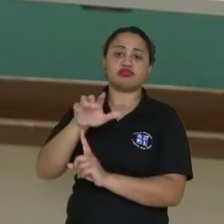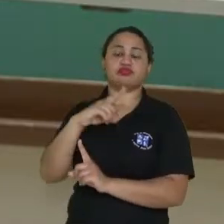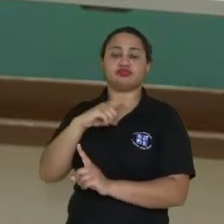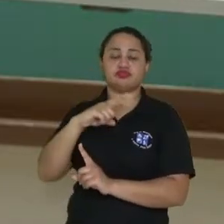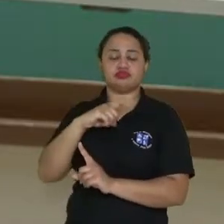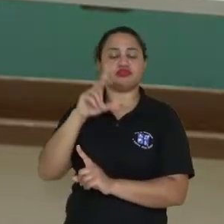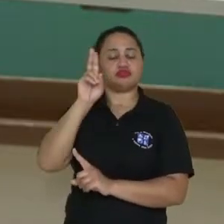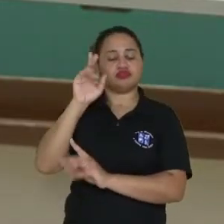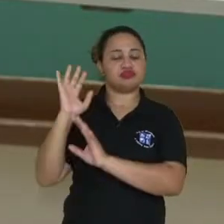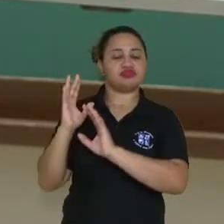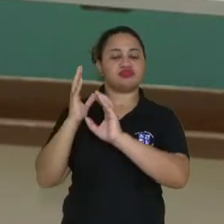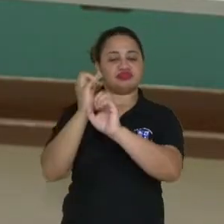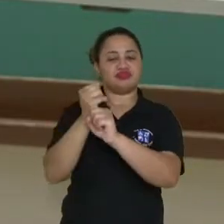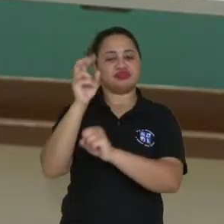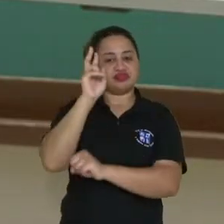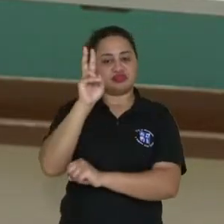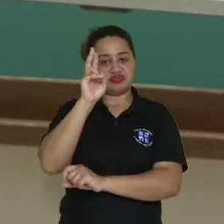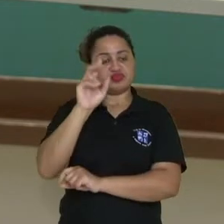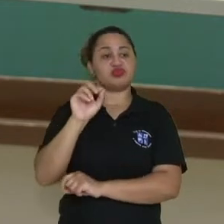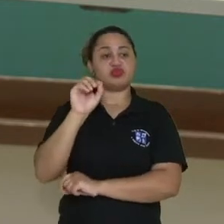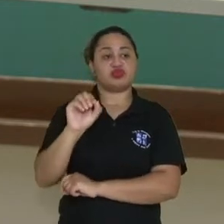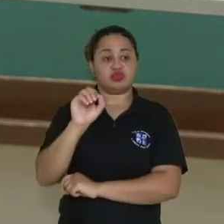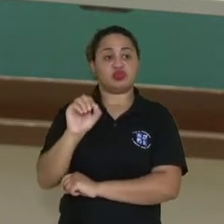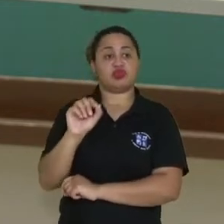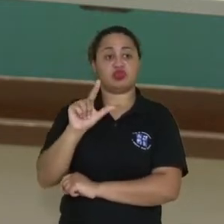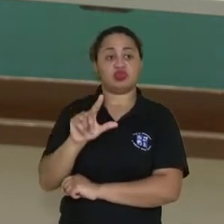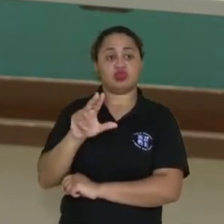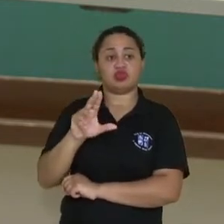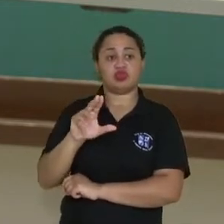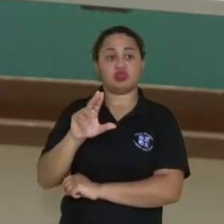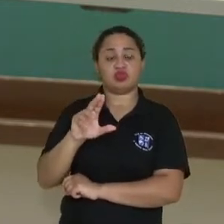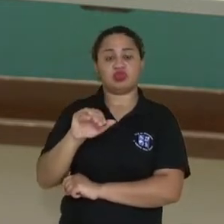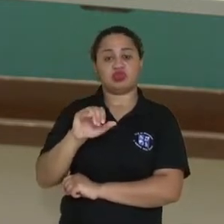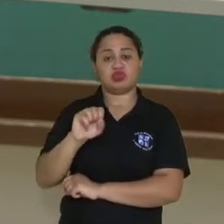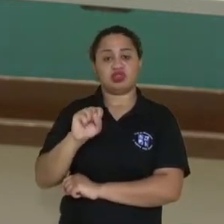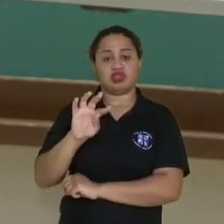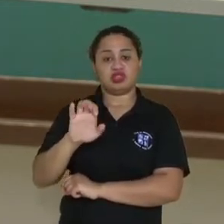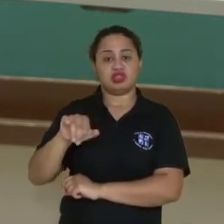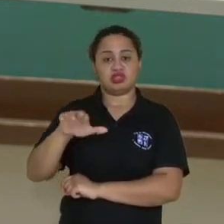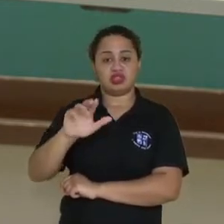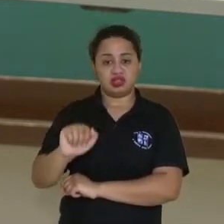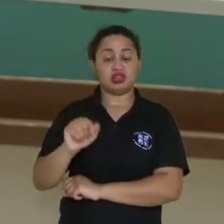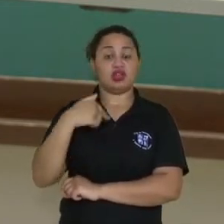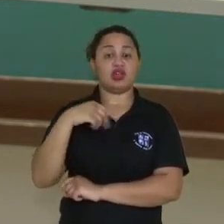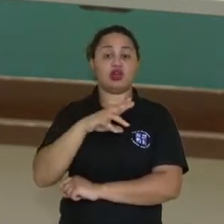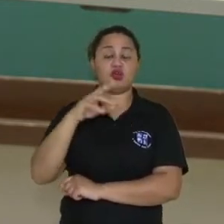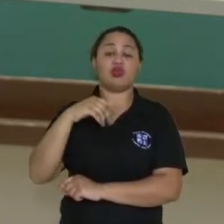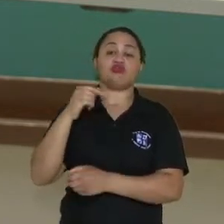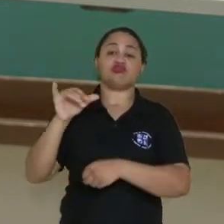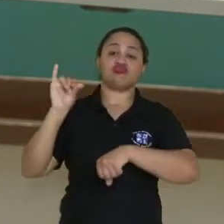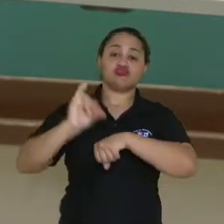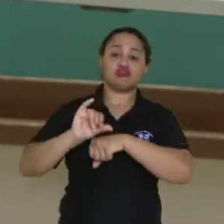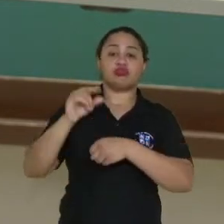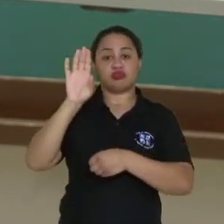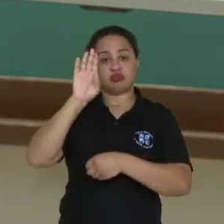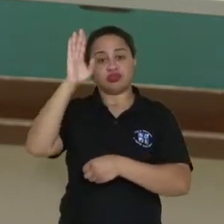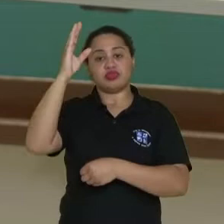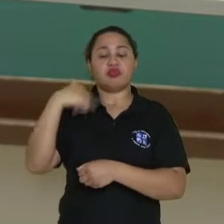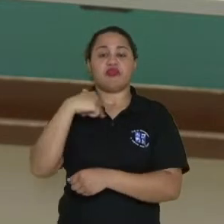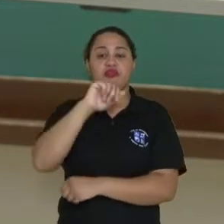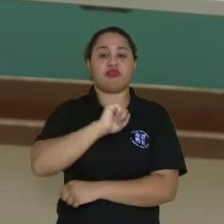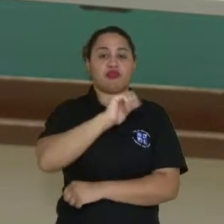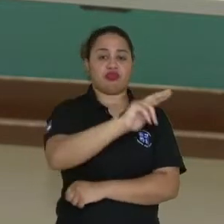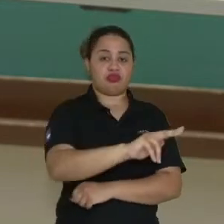retomada breve histórica, Lusitânia é o nome da capital de Portugal, né? Então, na época do descobrimento do Brasil, a